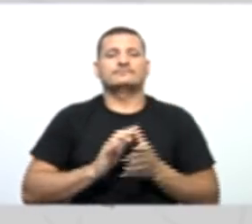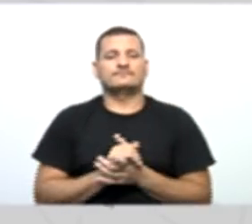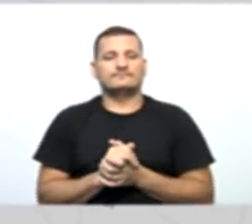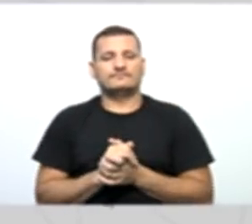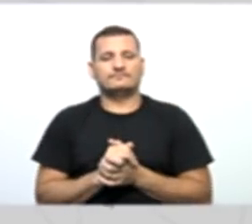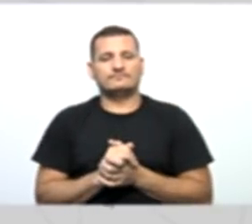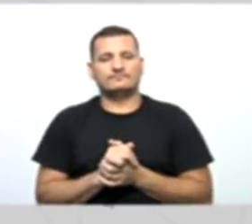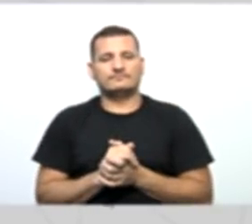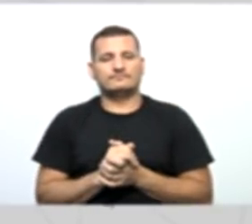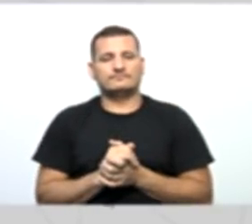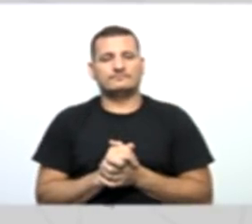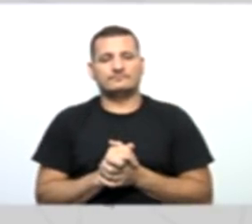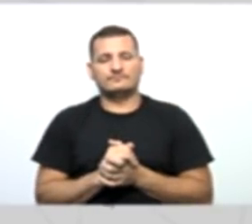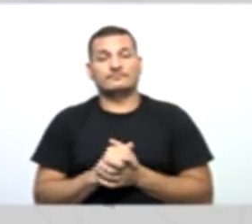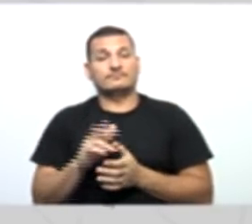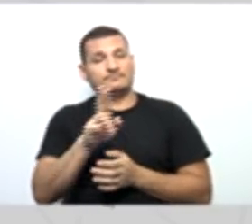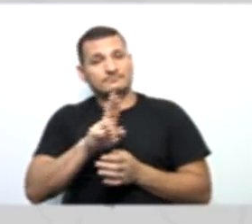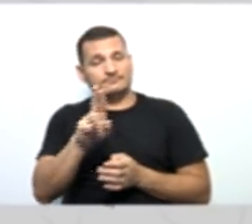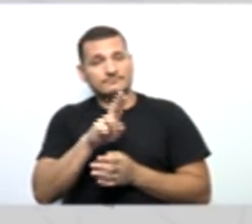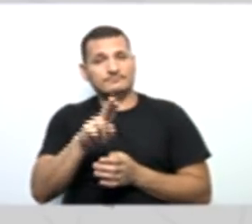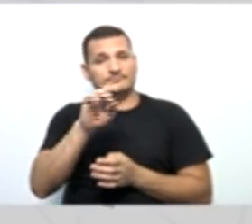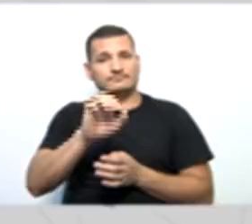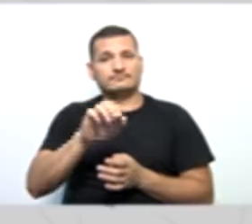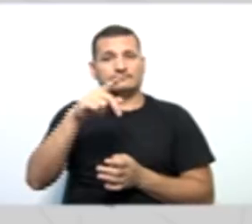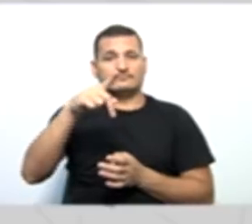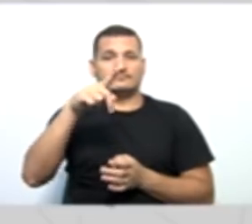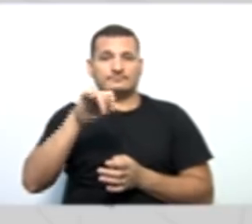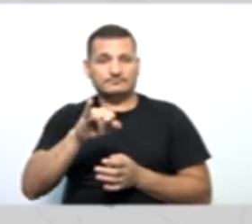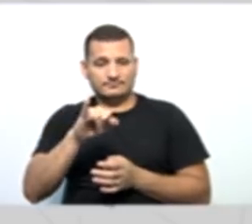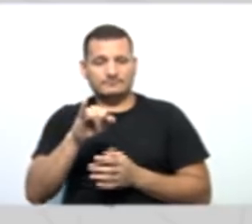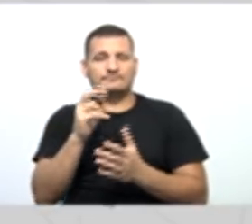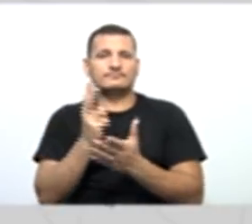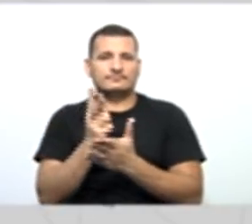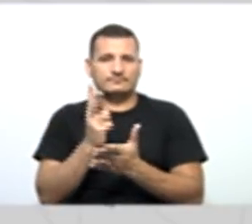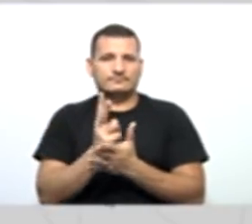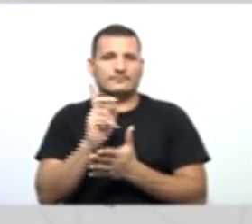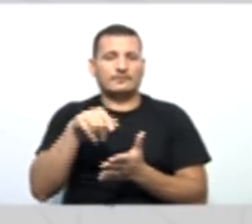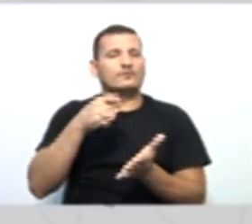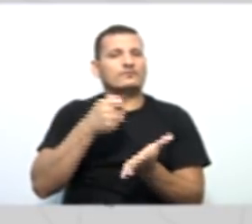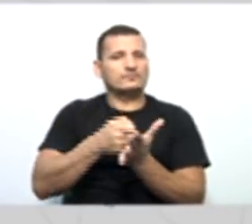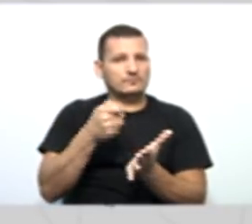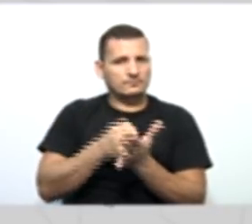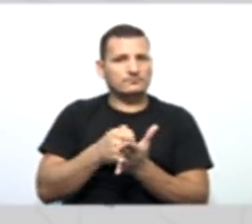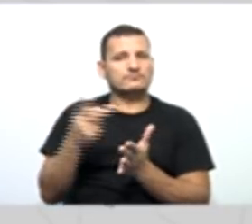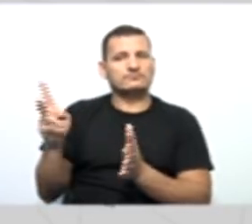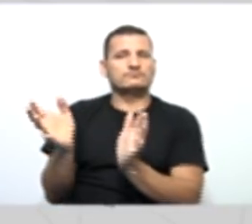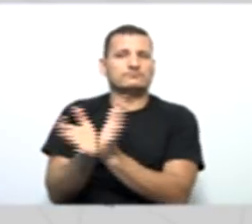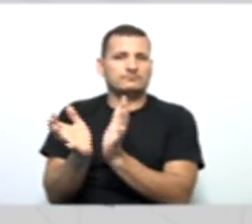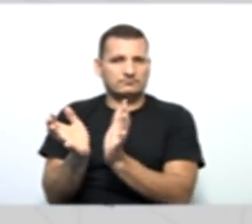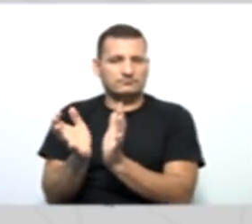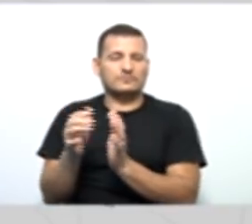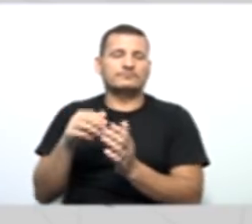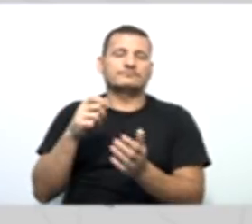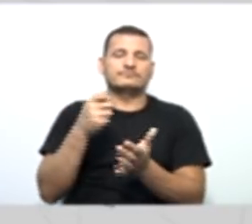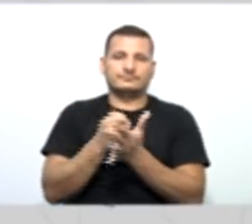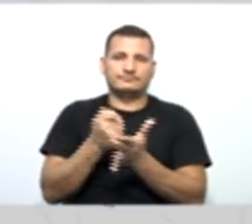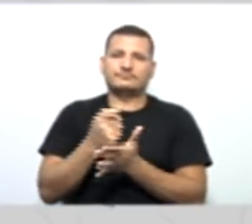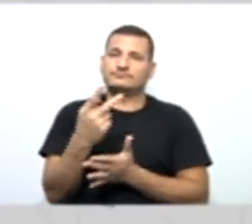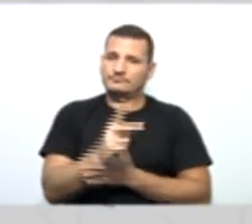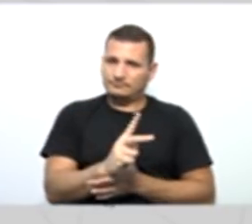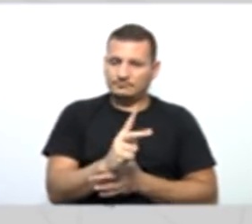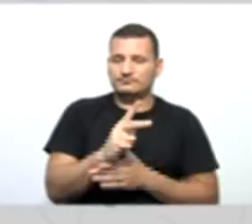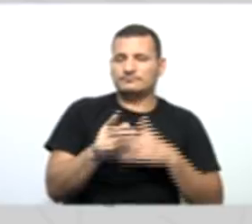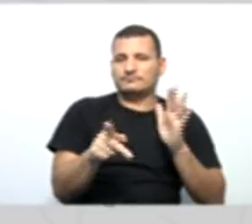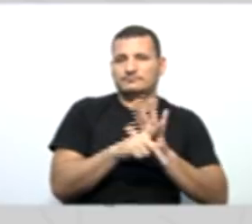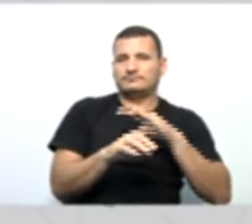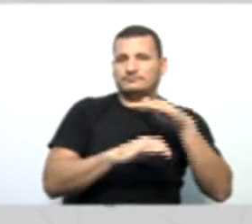certo? Então, usar os EPIs. Os EPIs, eles são obrigações do trabalhador fornecer, do empregador